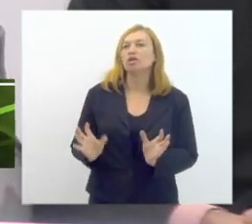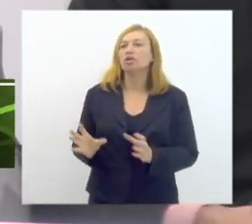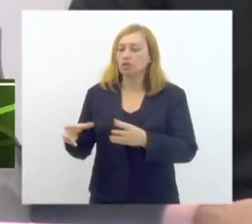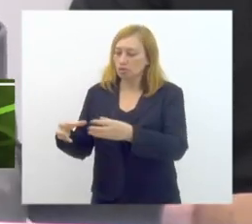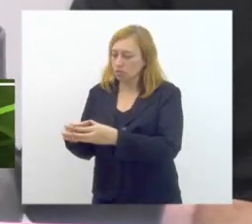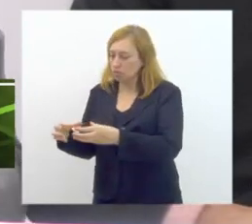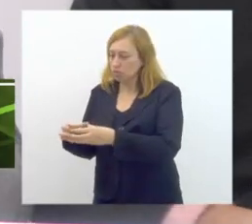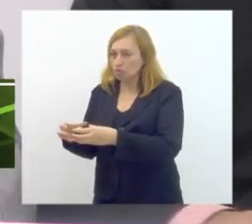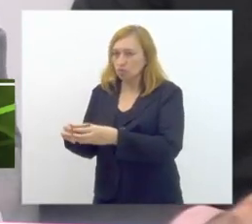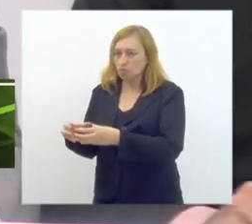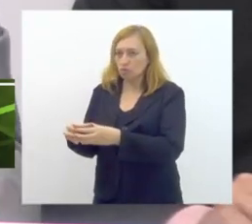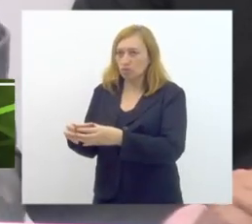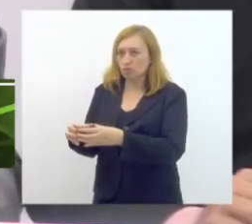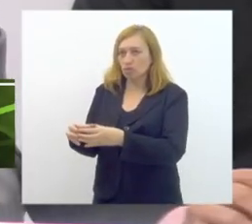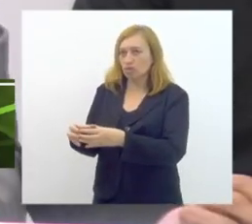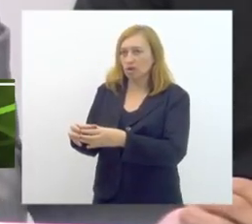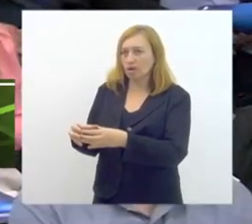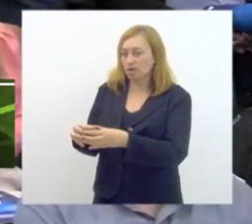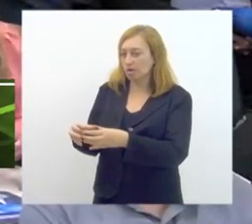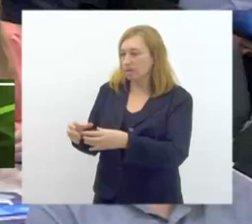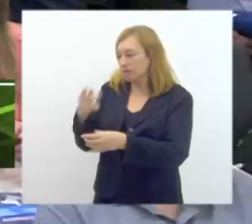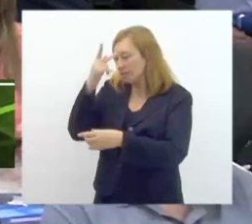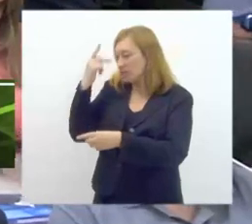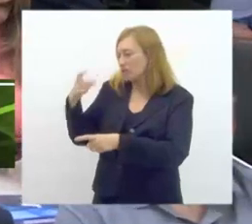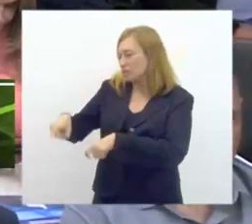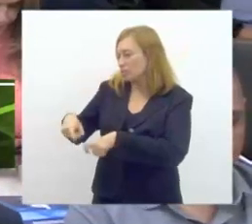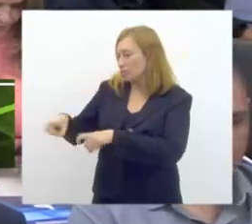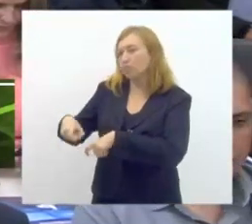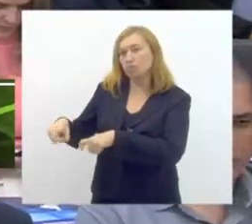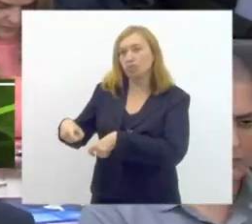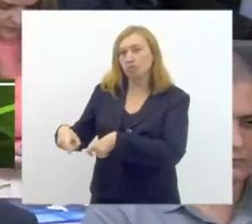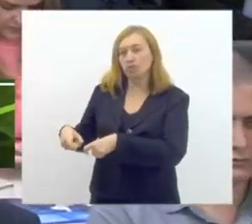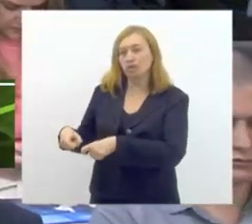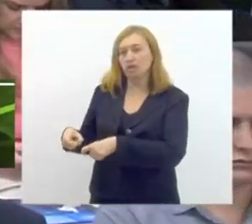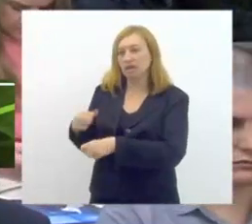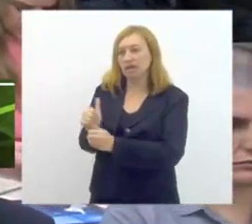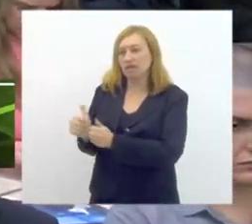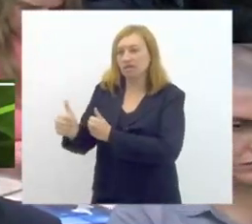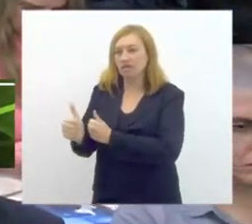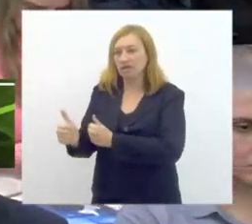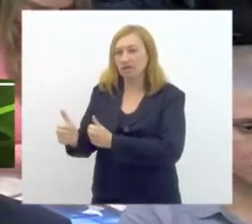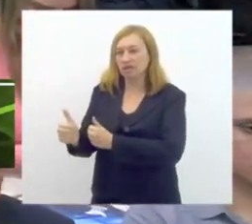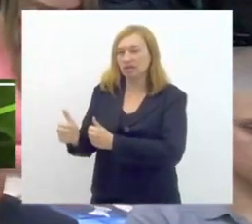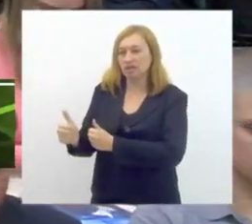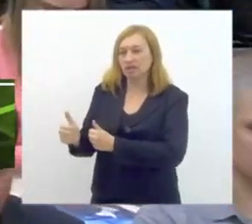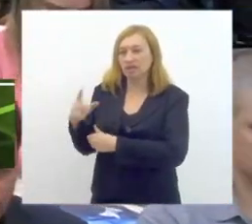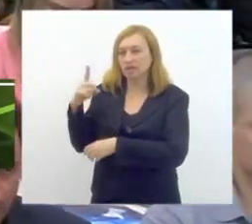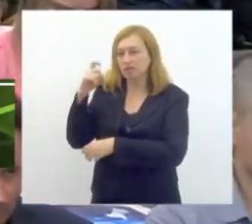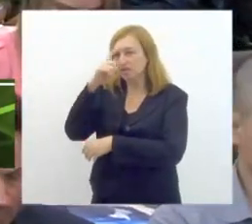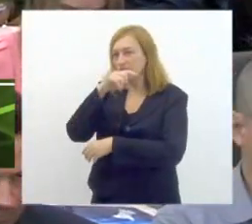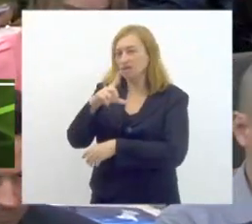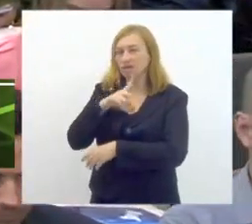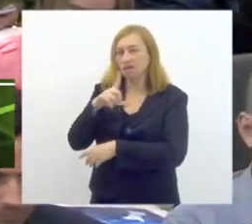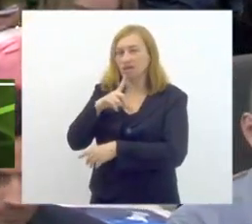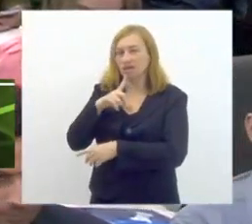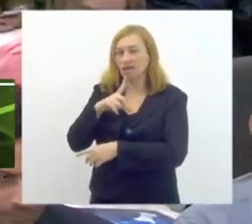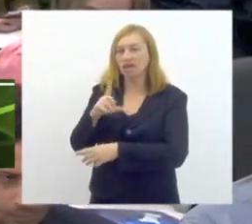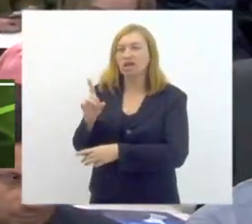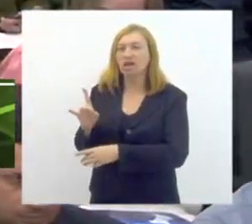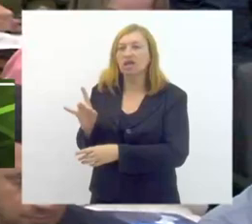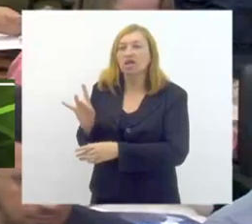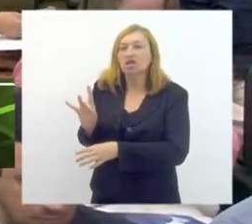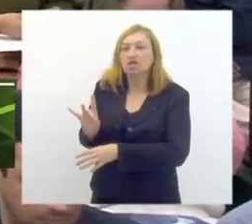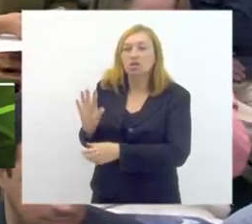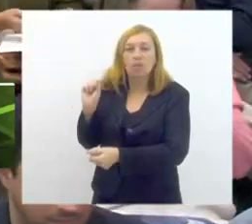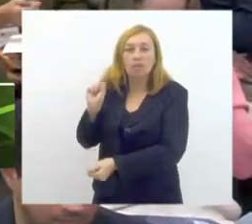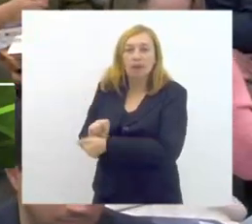a sua propriedade, é ele que está à frente. Ele só deixa a sua lida quando ele está na última necessidade, quando ele já está